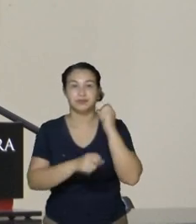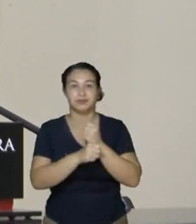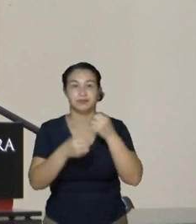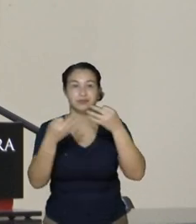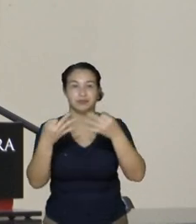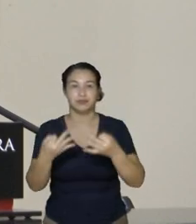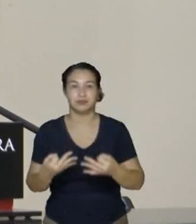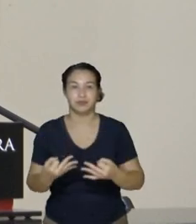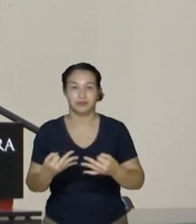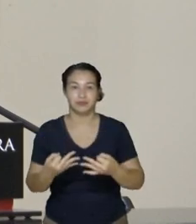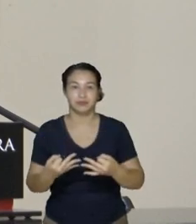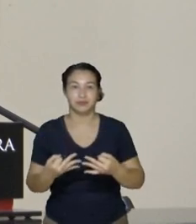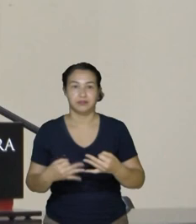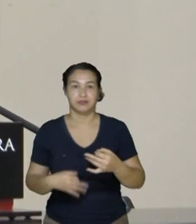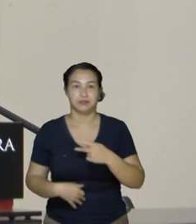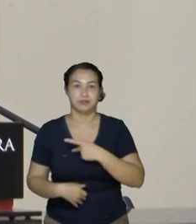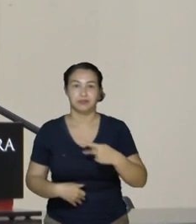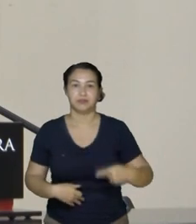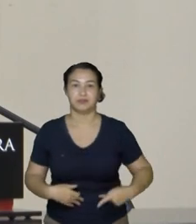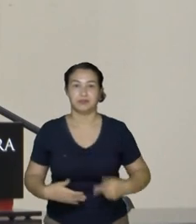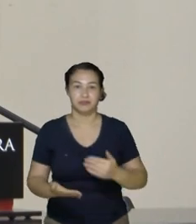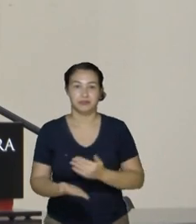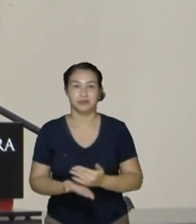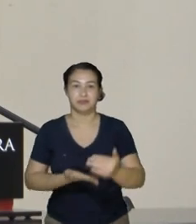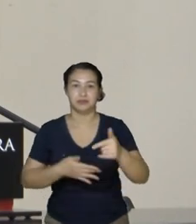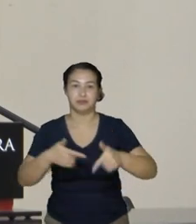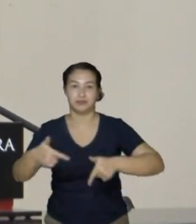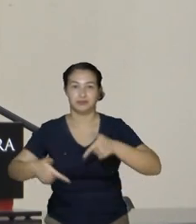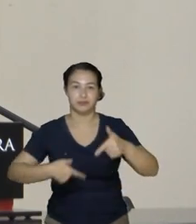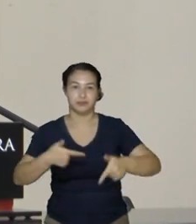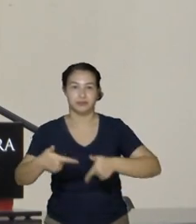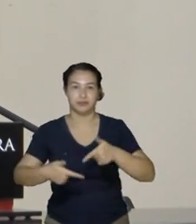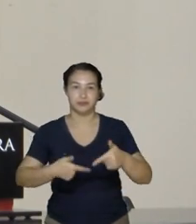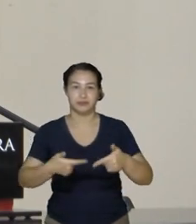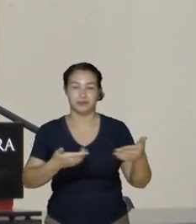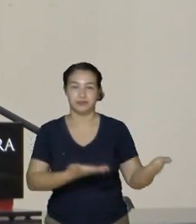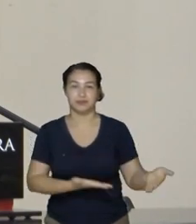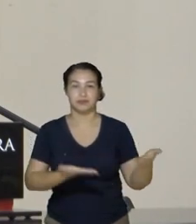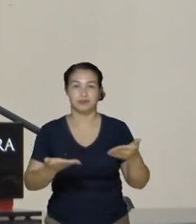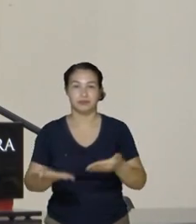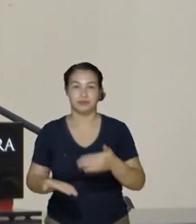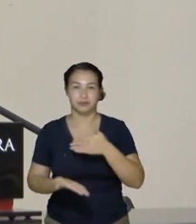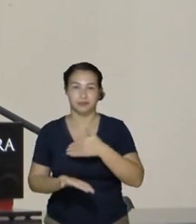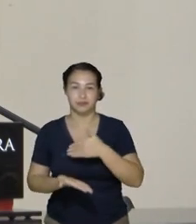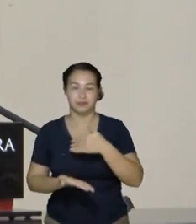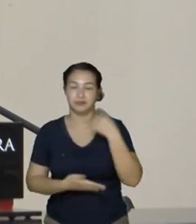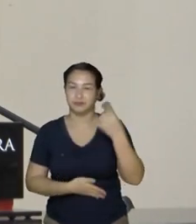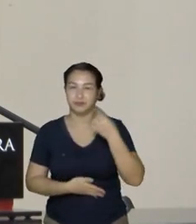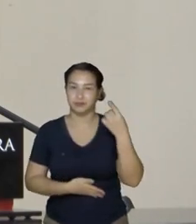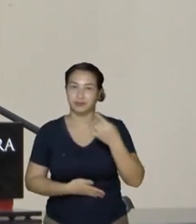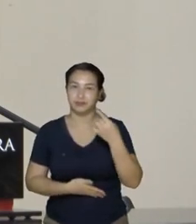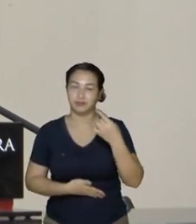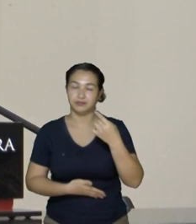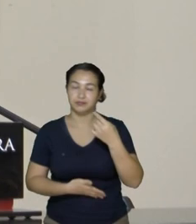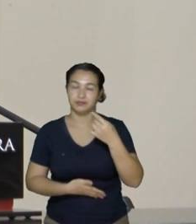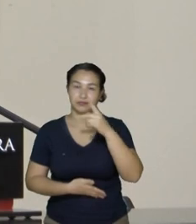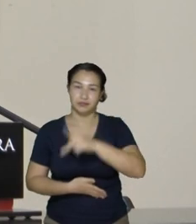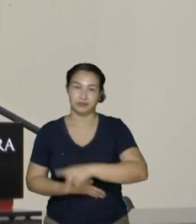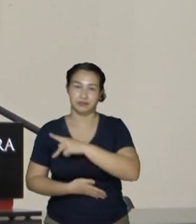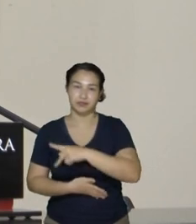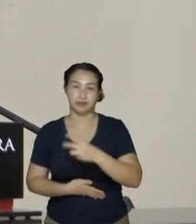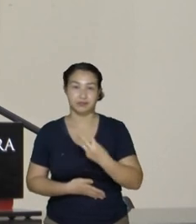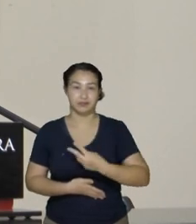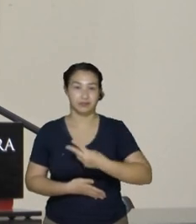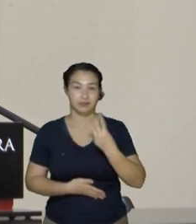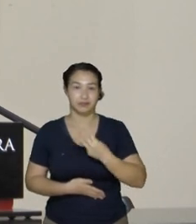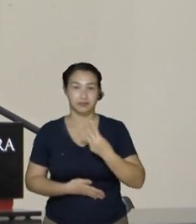regimental, o senhor presidente declarou abertos os trabalhos e convidou o senhor deputado Padre Pedro Baldiceira, terceiro secretário,